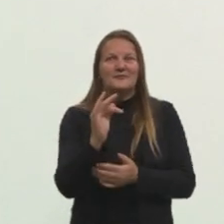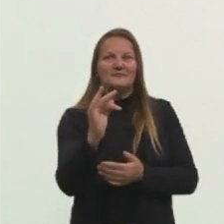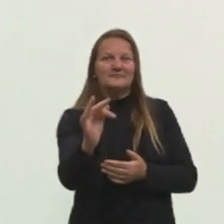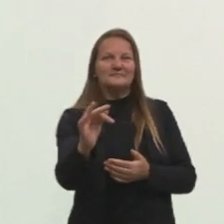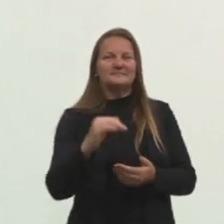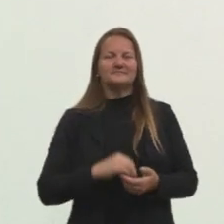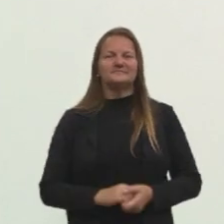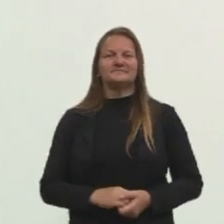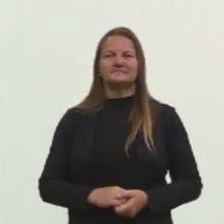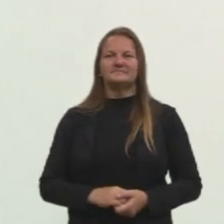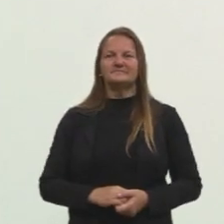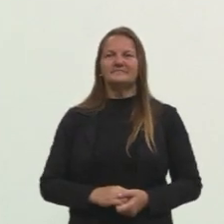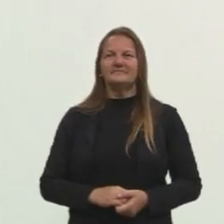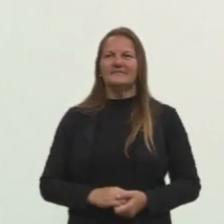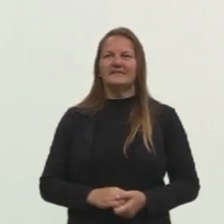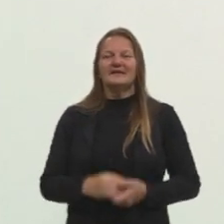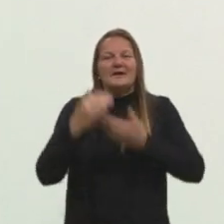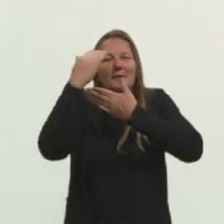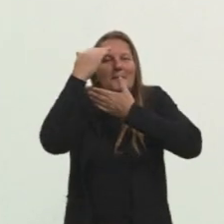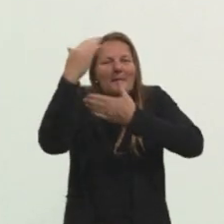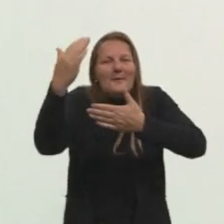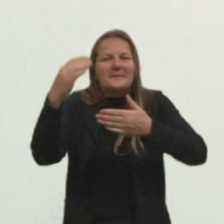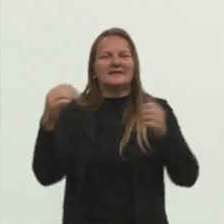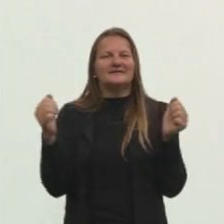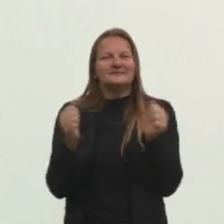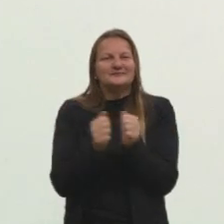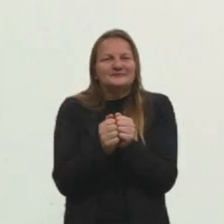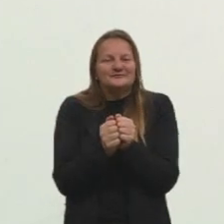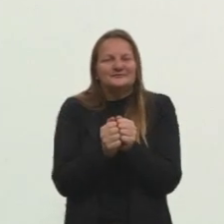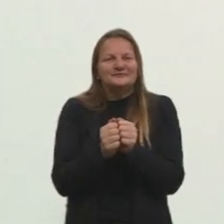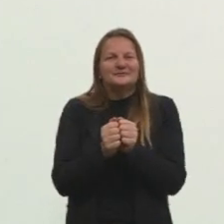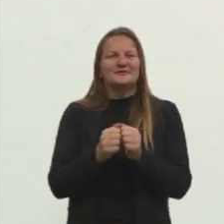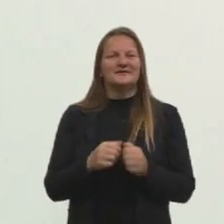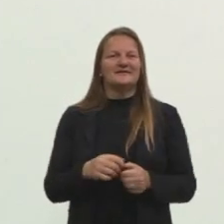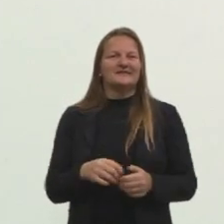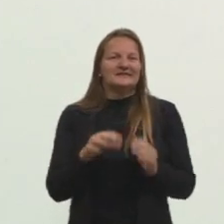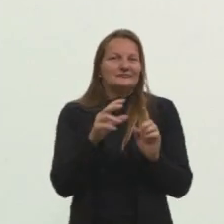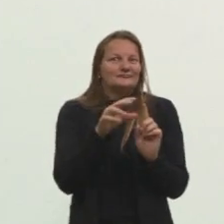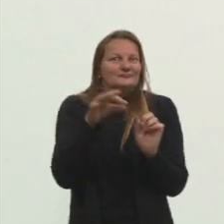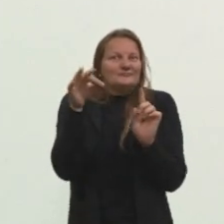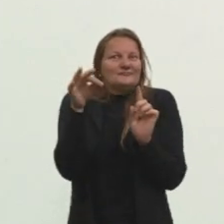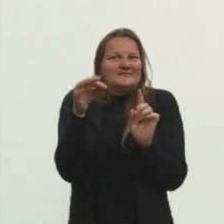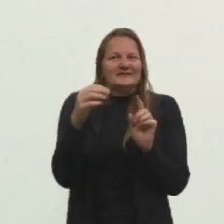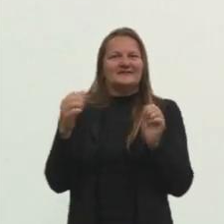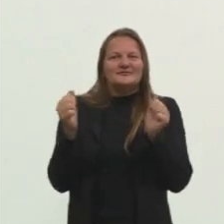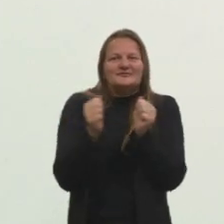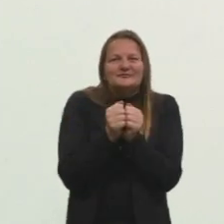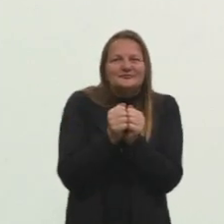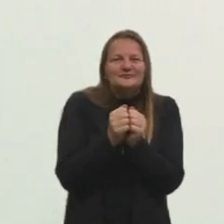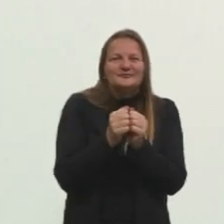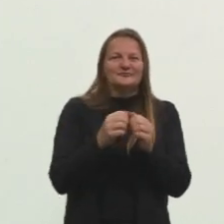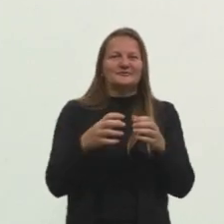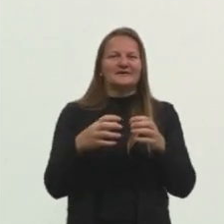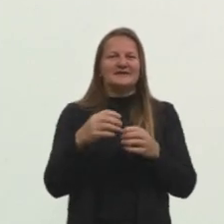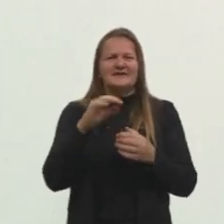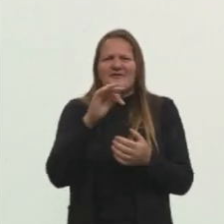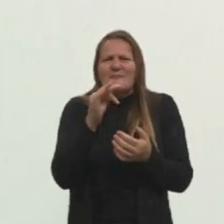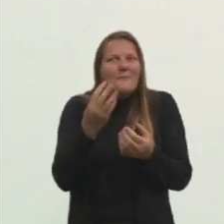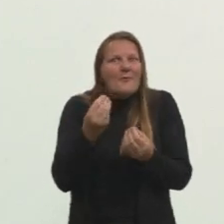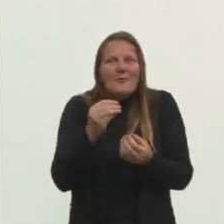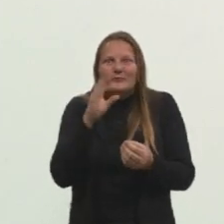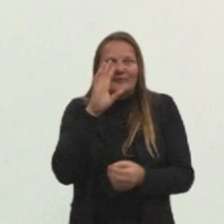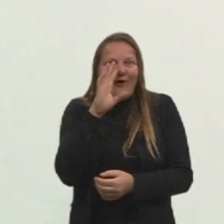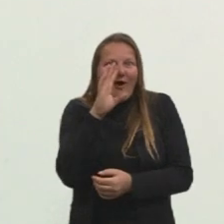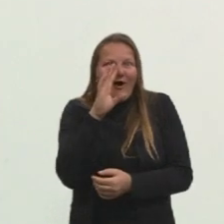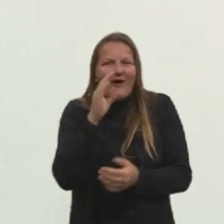próxima etapa Então eu só tenho agradecer né esse privilégio de conviver e de ter me Tornado muito fã de todos